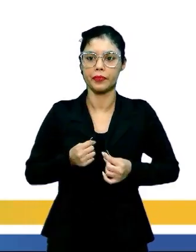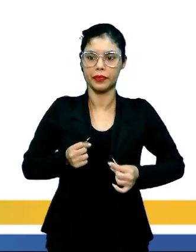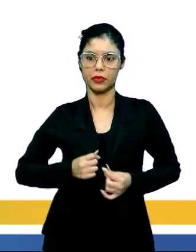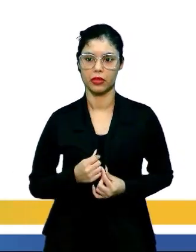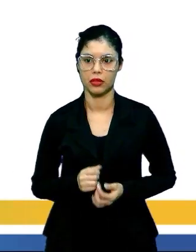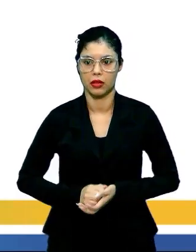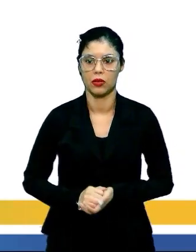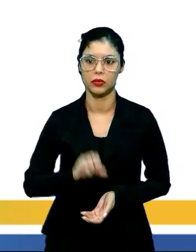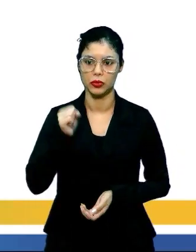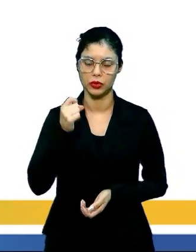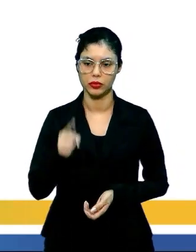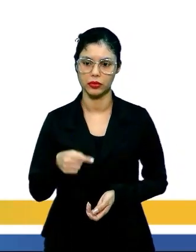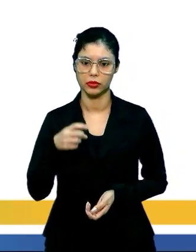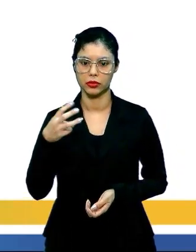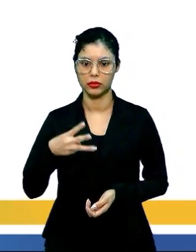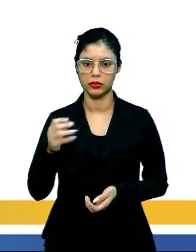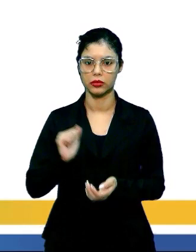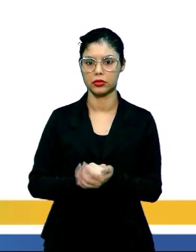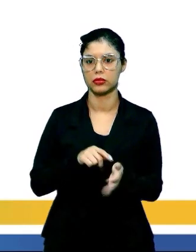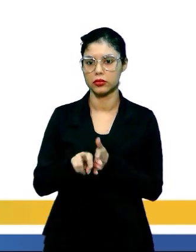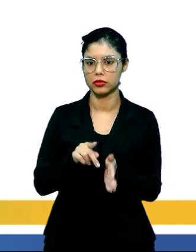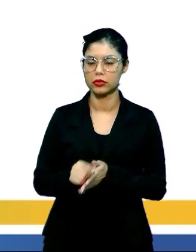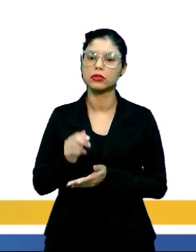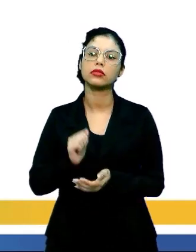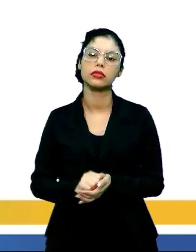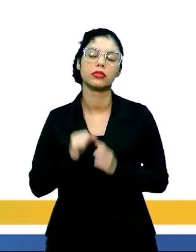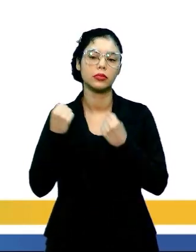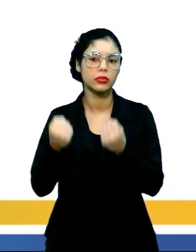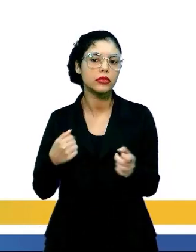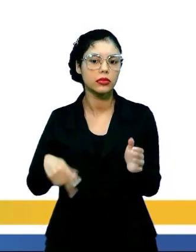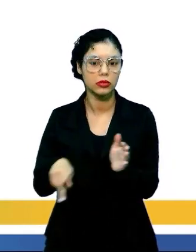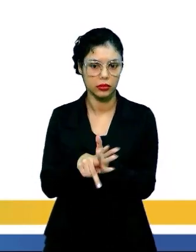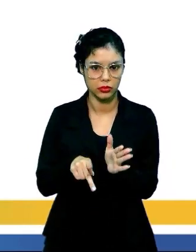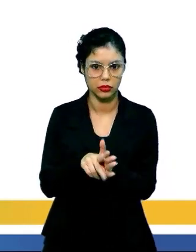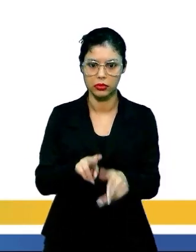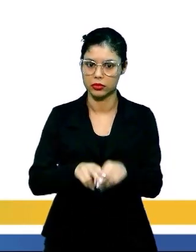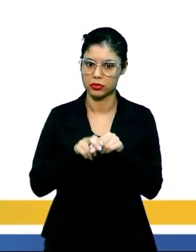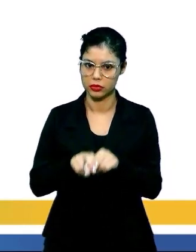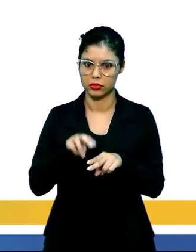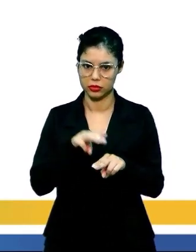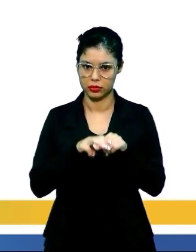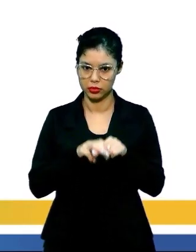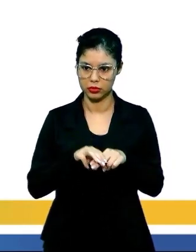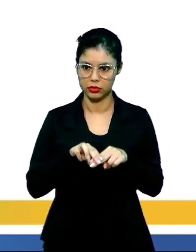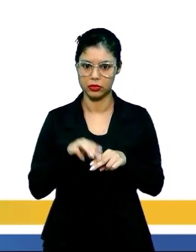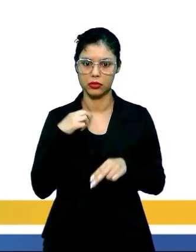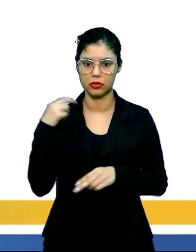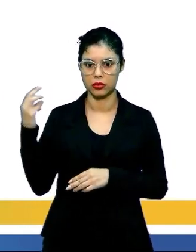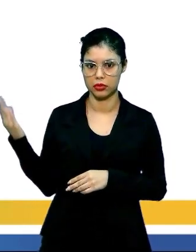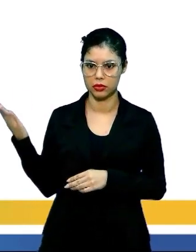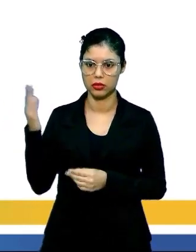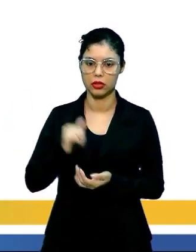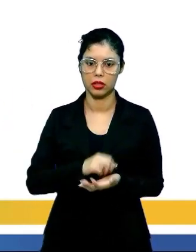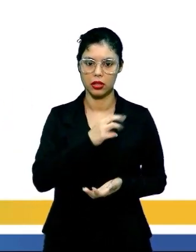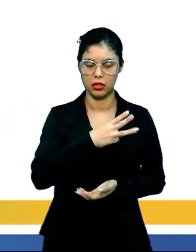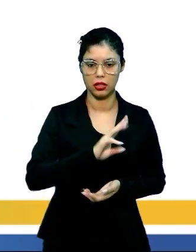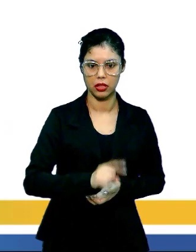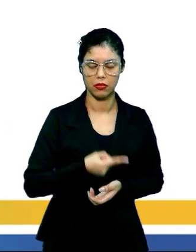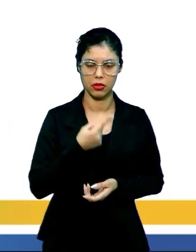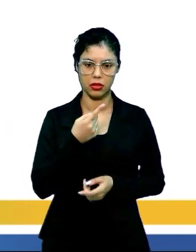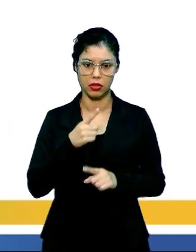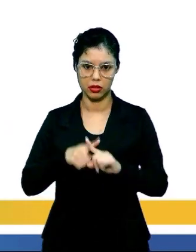8,2 de biologia multiplica por 3, porque é o peso respectivo. É por isso que está aqui, ó, 3 vezes